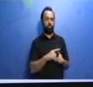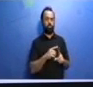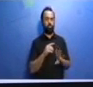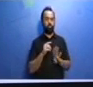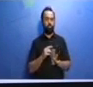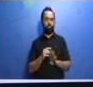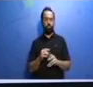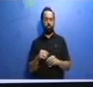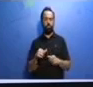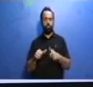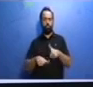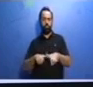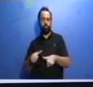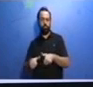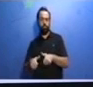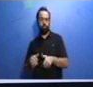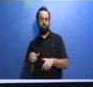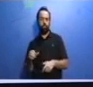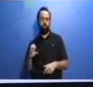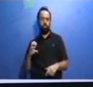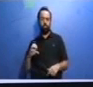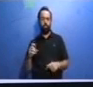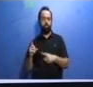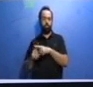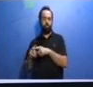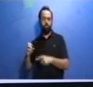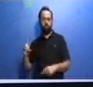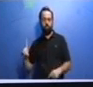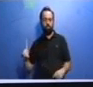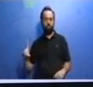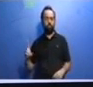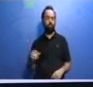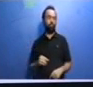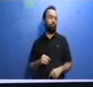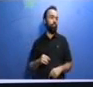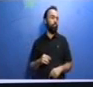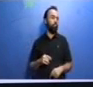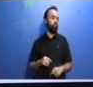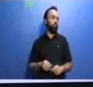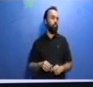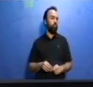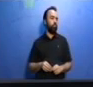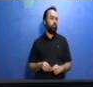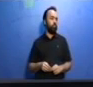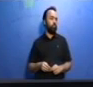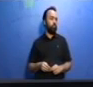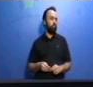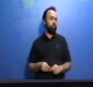reagem e formam o produto C mais D.